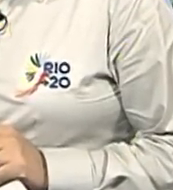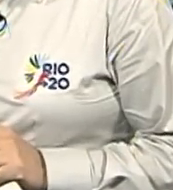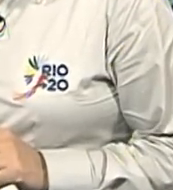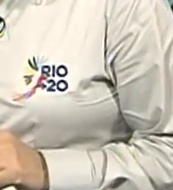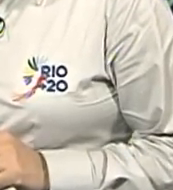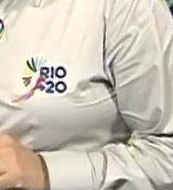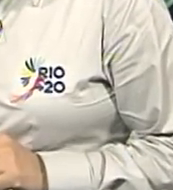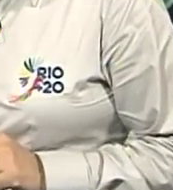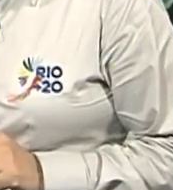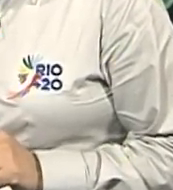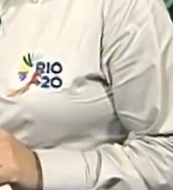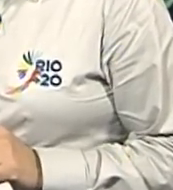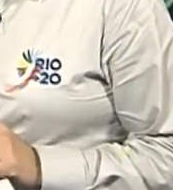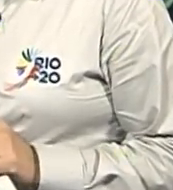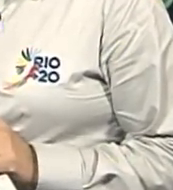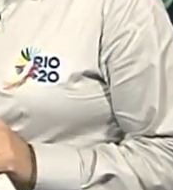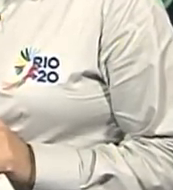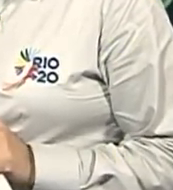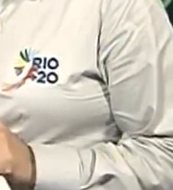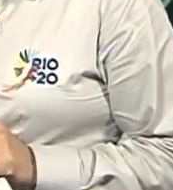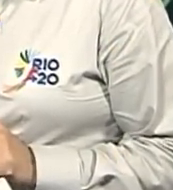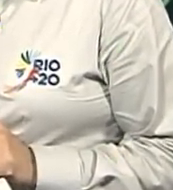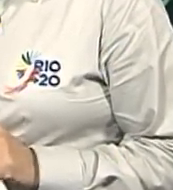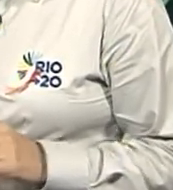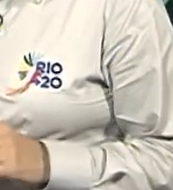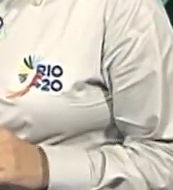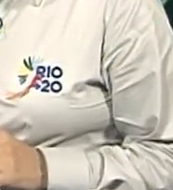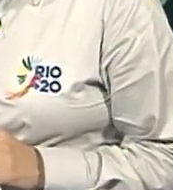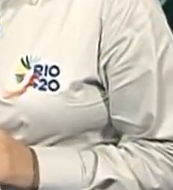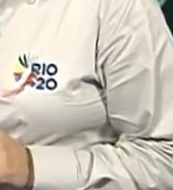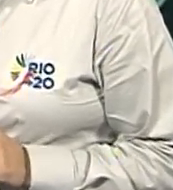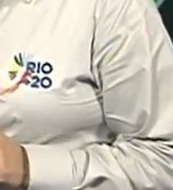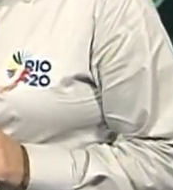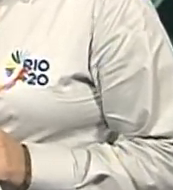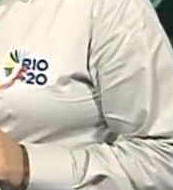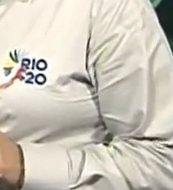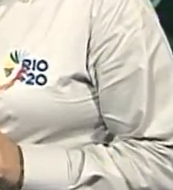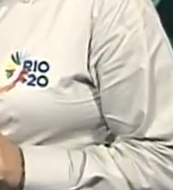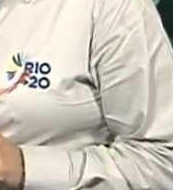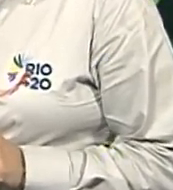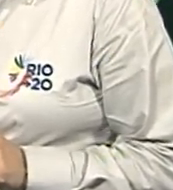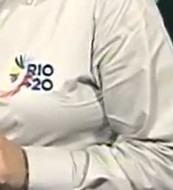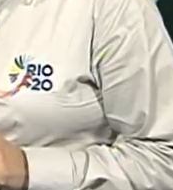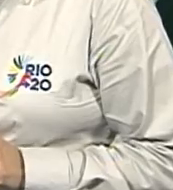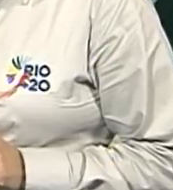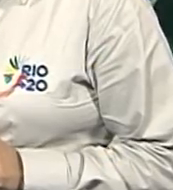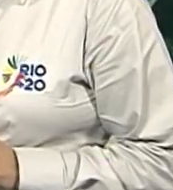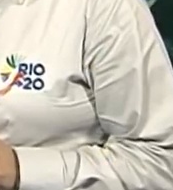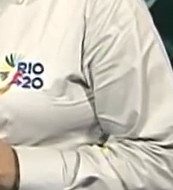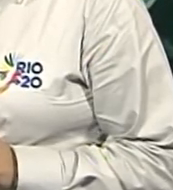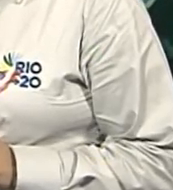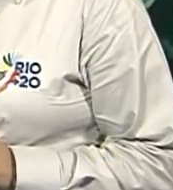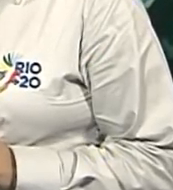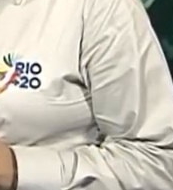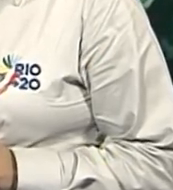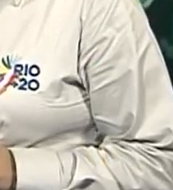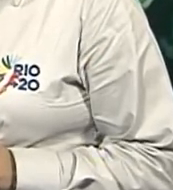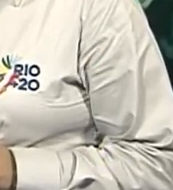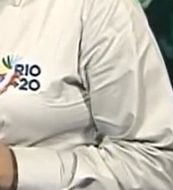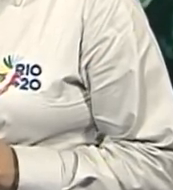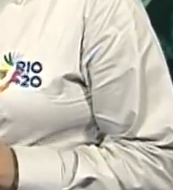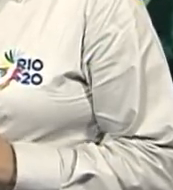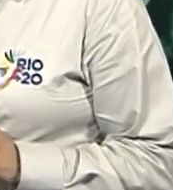Você acompanhou ao vivo, direto da sala de imprensa do Pavilhão 3, aqui no Rio Centro, uma entrevista coletiva com o ministro das Relações Exteriores,